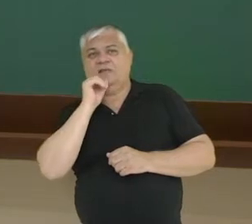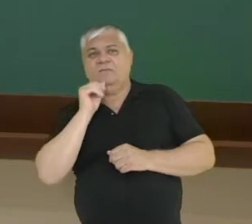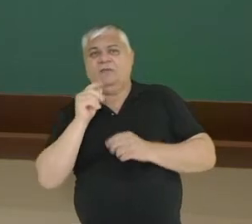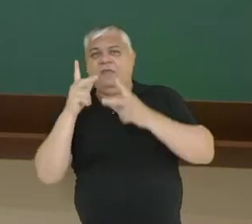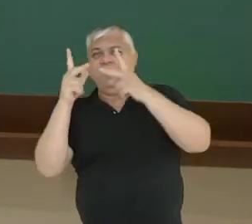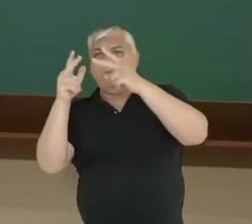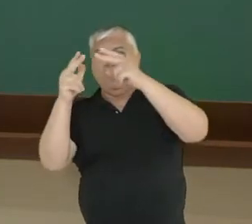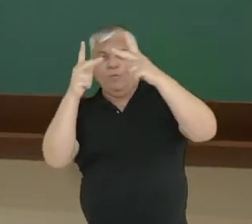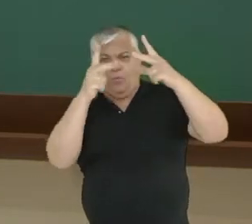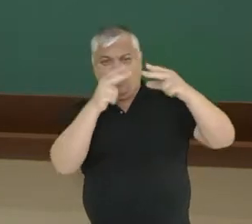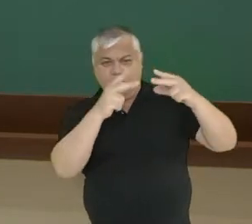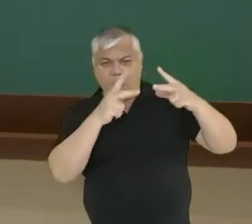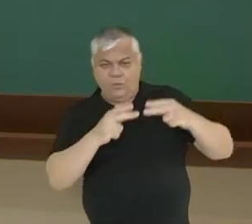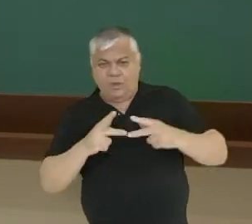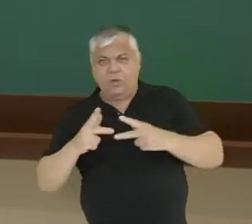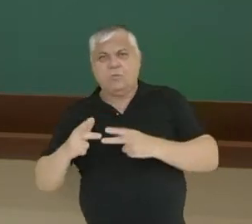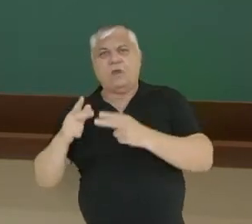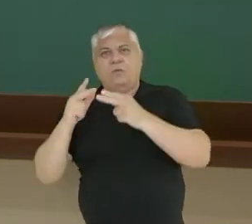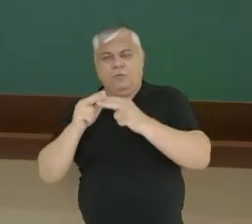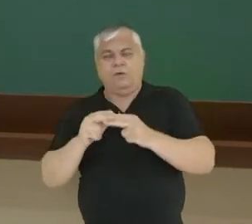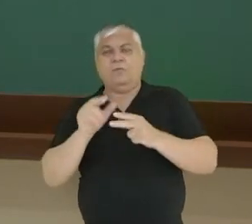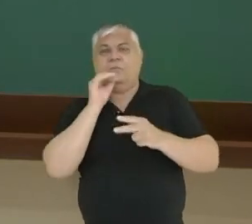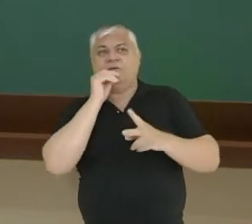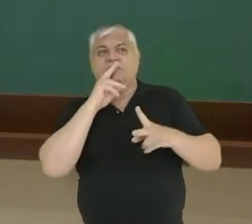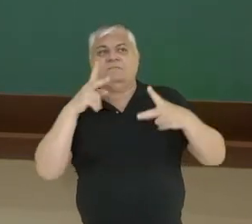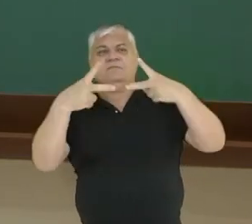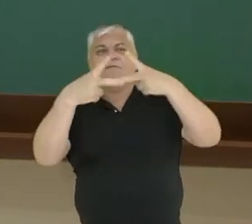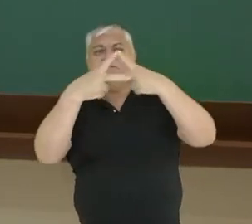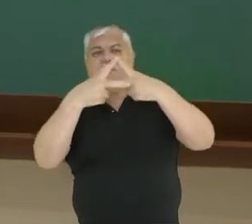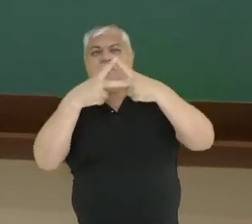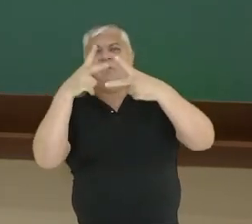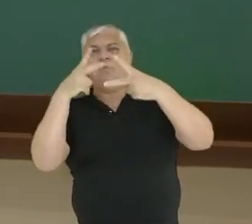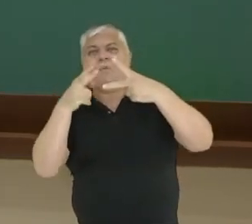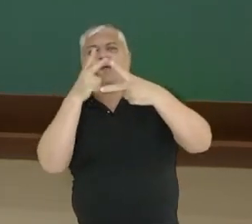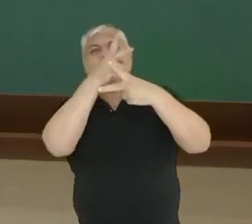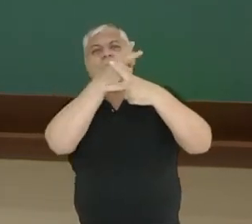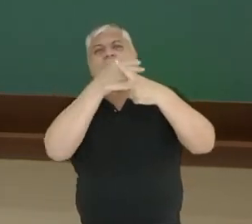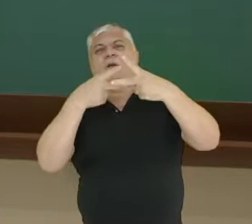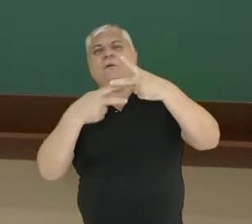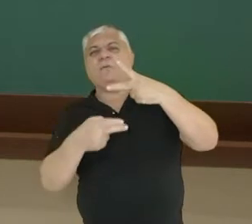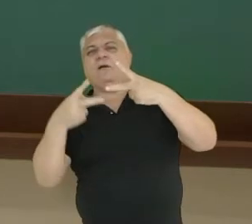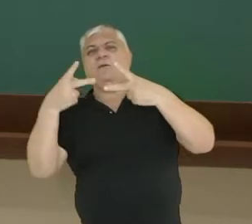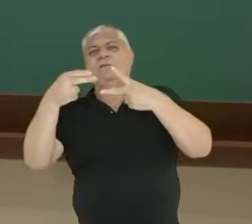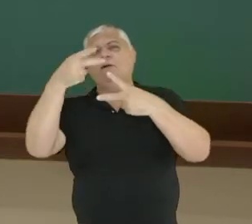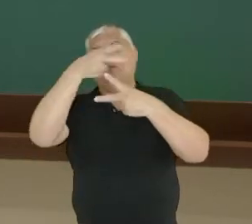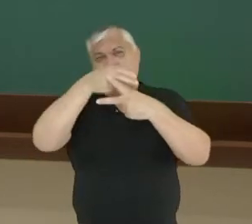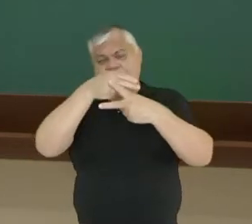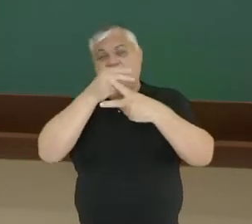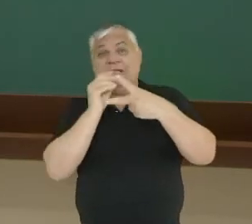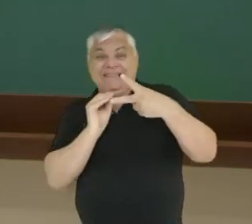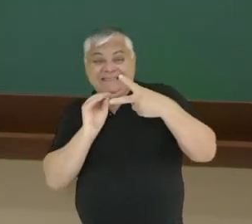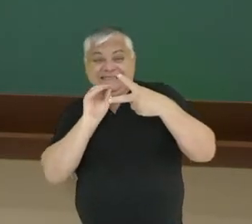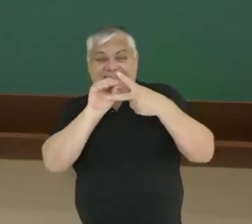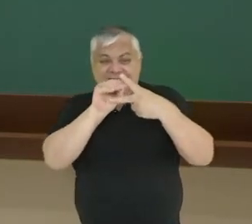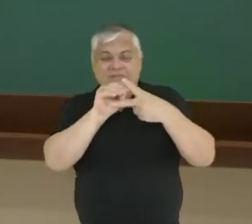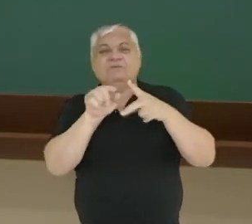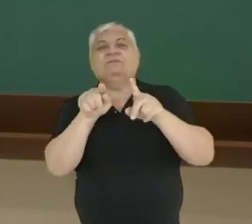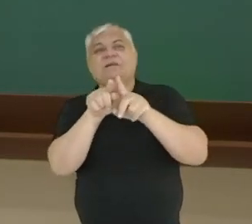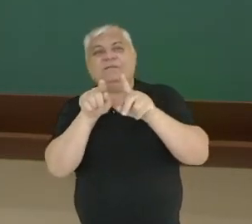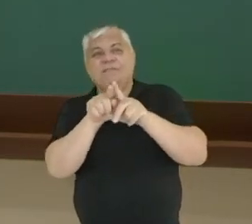iguais, ou seja, equiláteros, e todos os seus ângulos internos